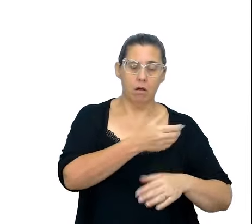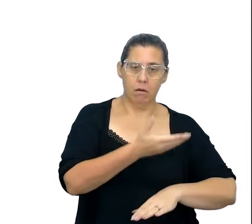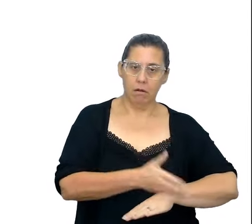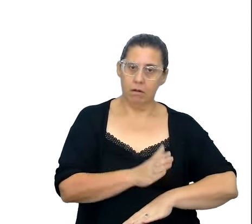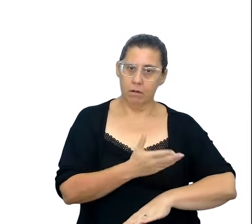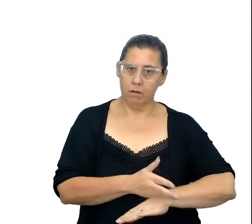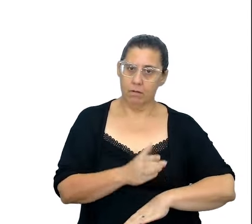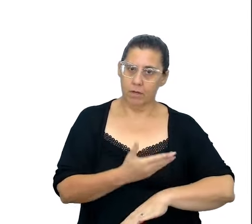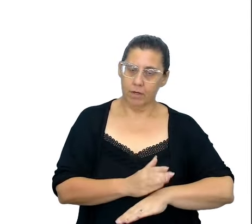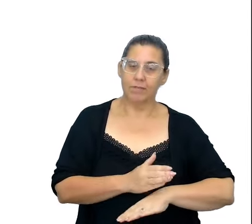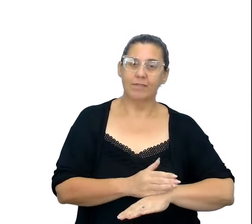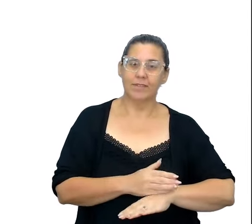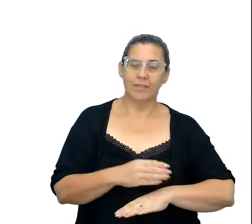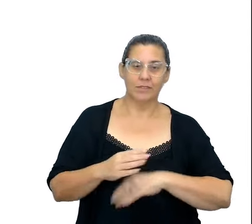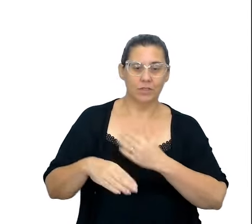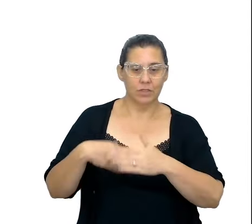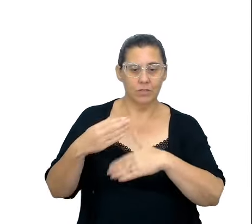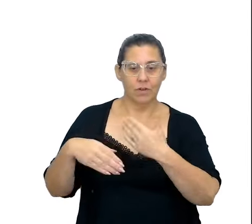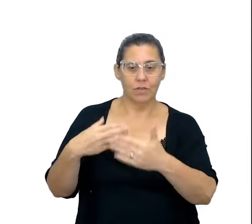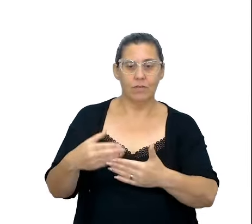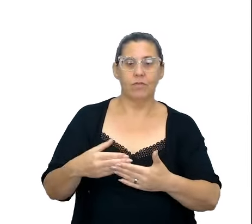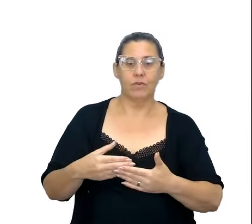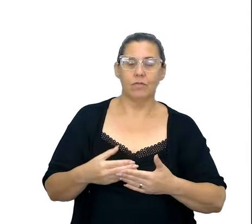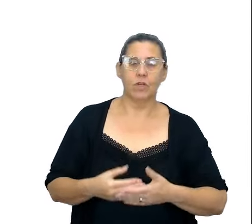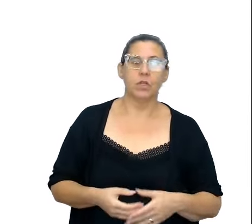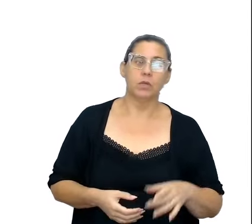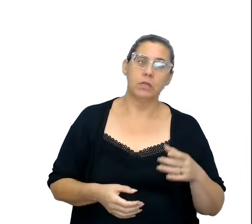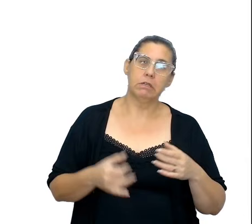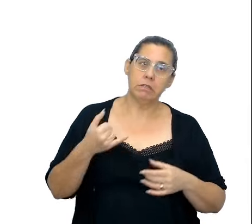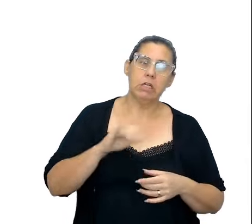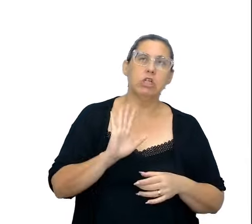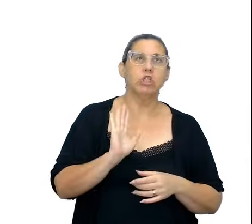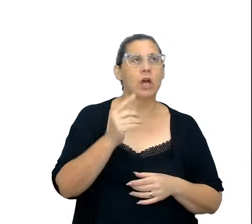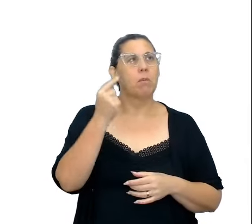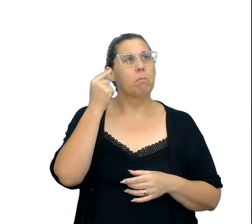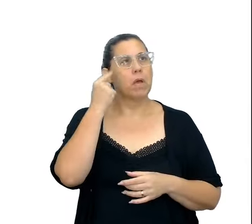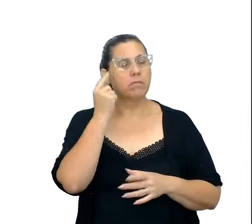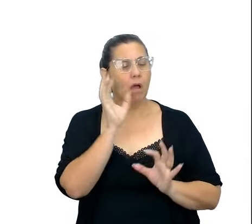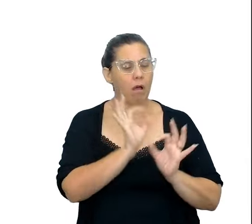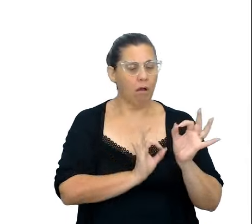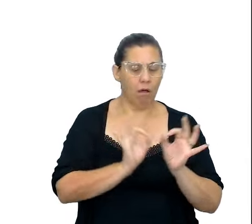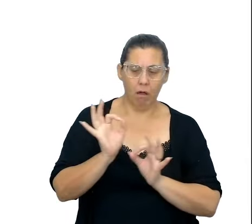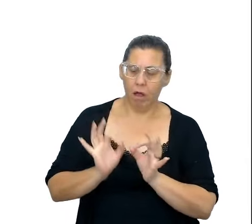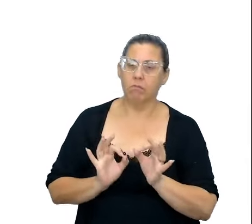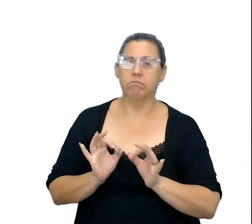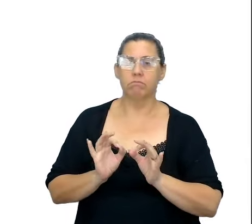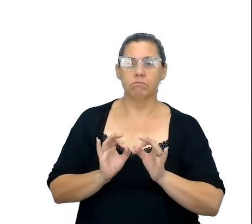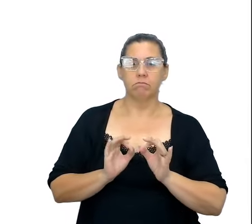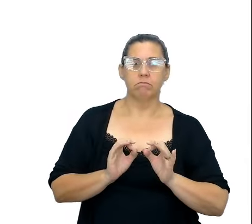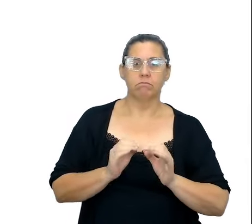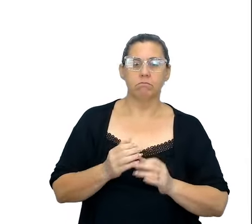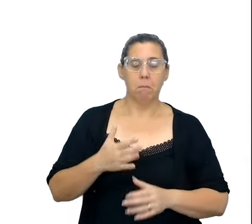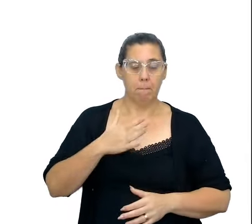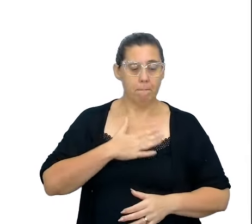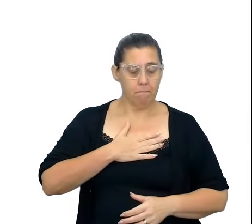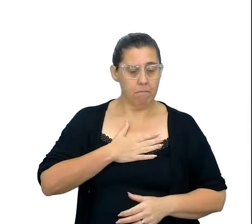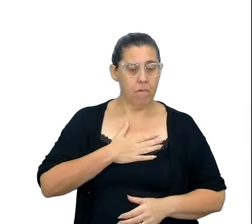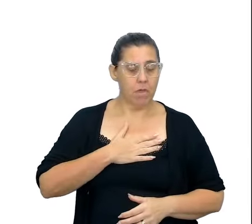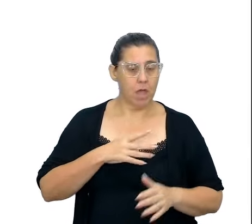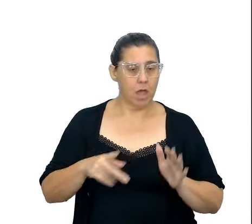ela está sendo desenvolvida plenamente, né? Uma vez que ele já vai pensar nessa construção, né, criar a sua